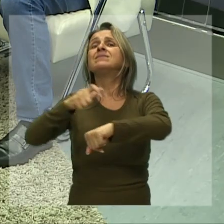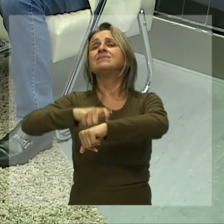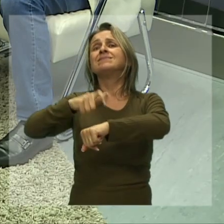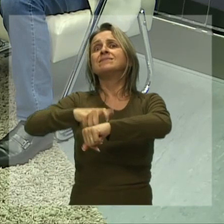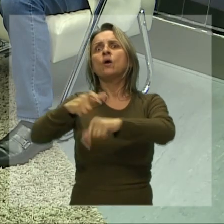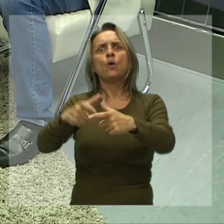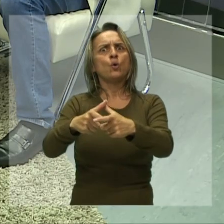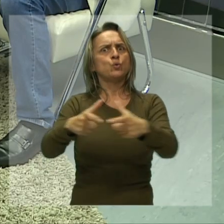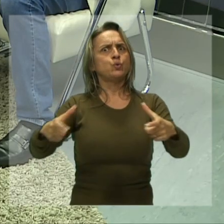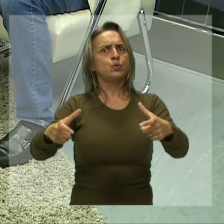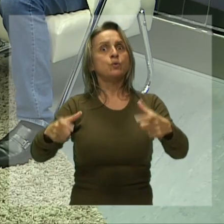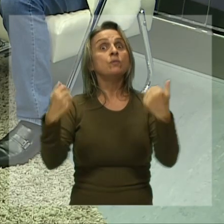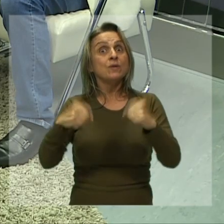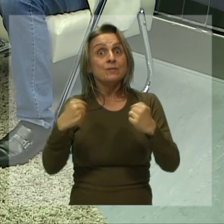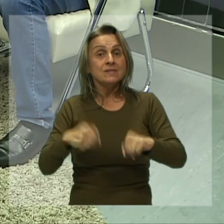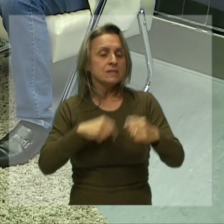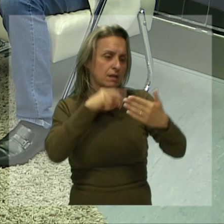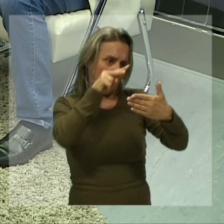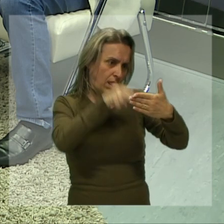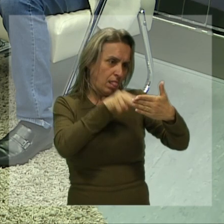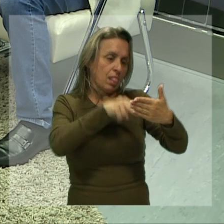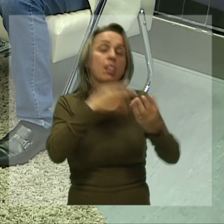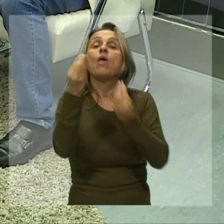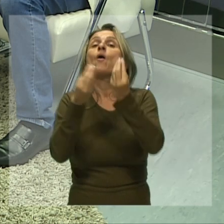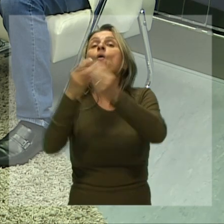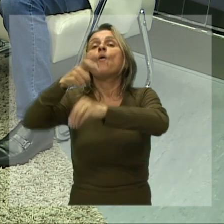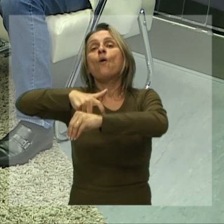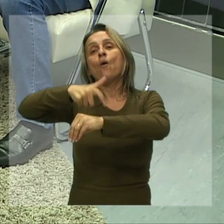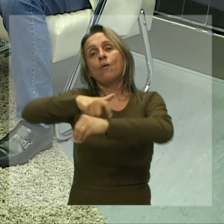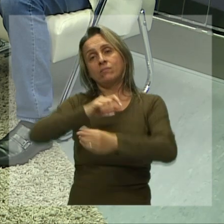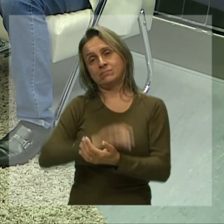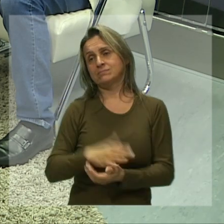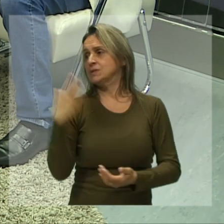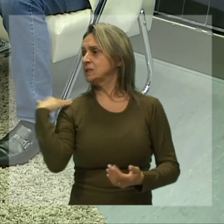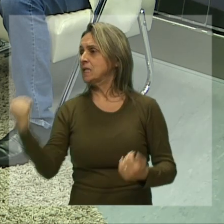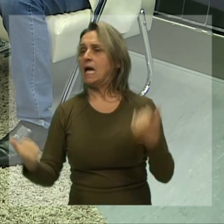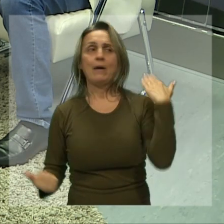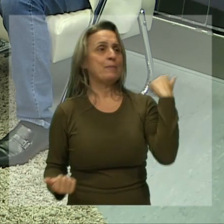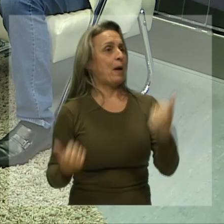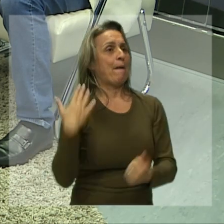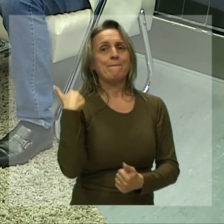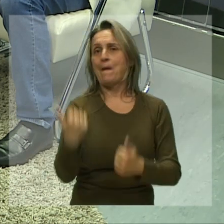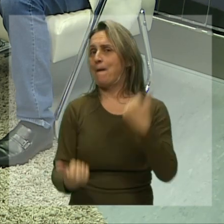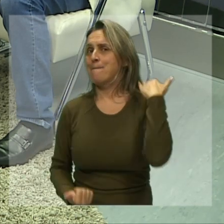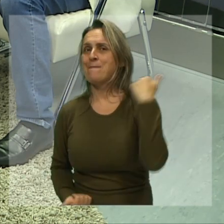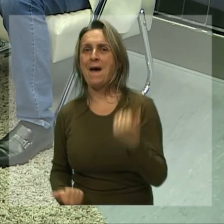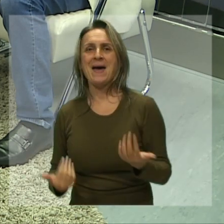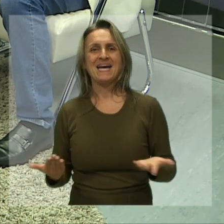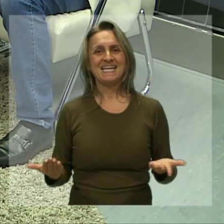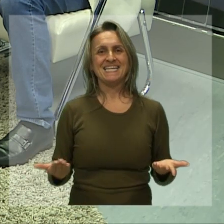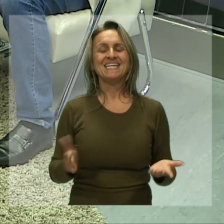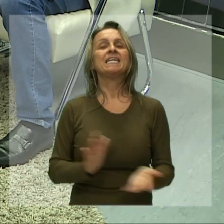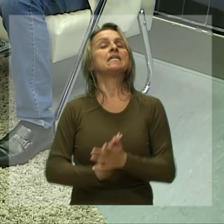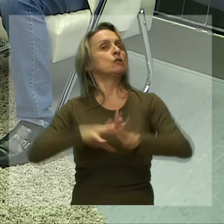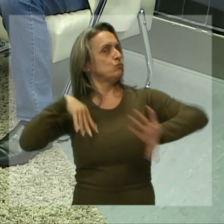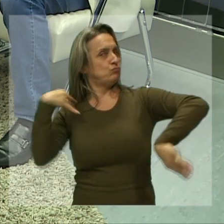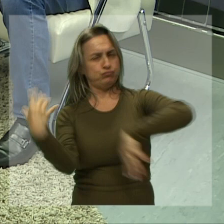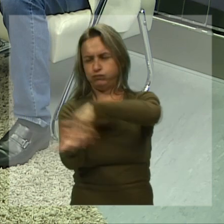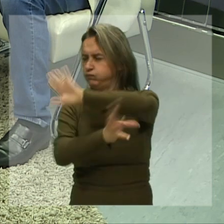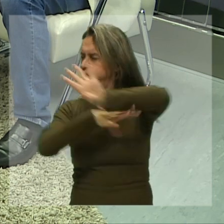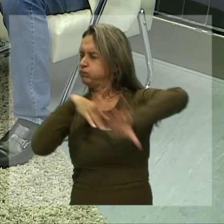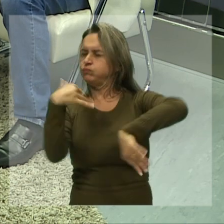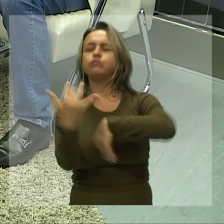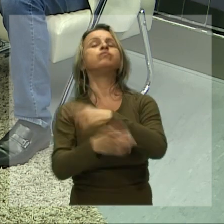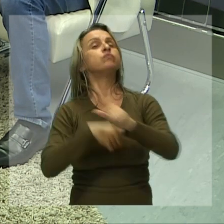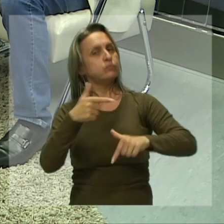você tem que se dedicar a isso. E aí tempo como? Se a gente é chamado para todos os lados, então assim, é um turbilhão de coisas, é